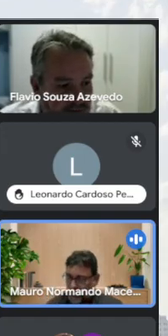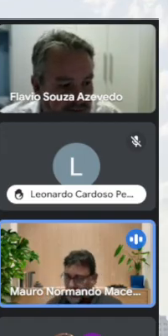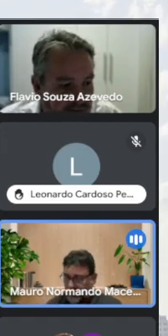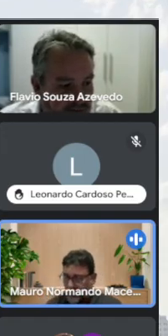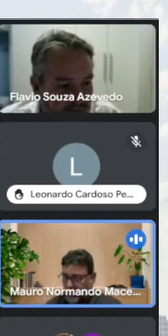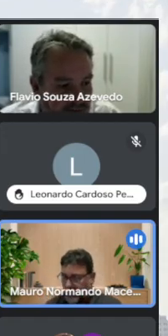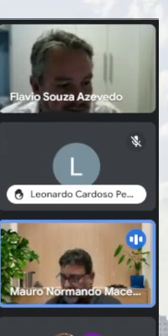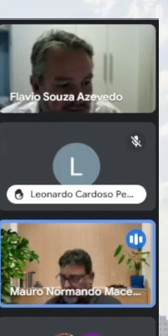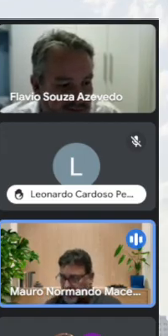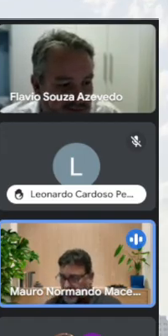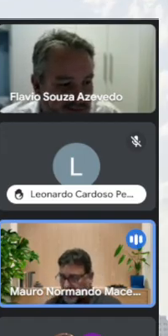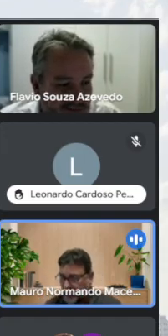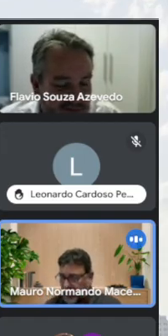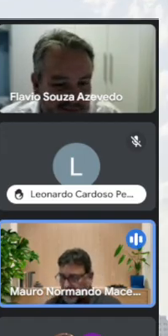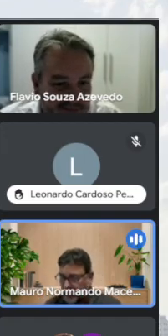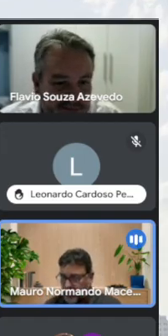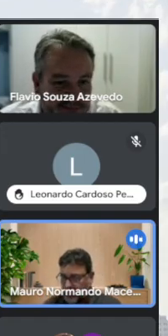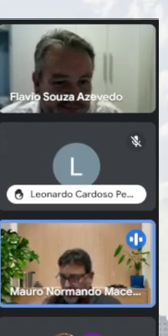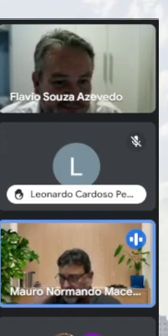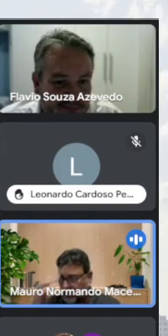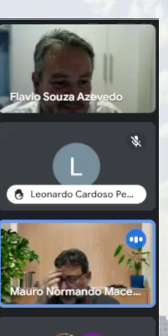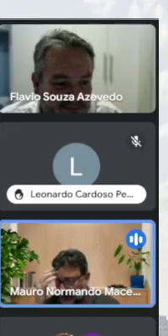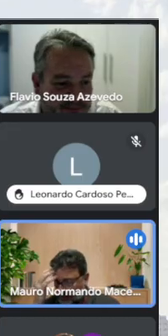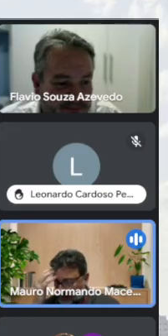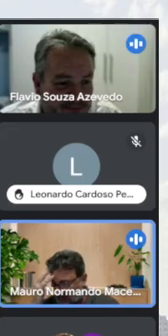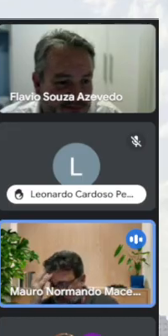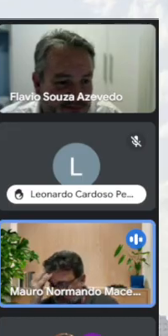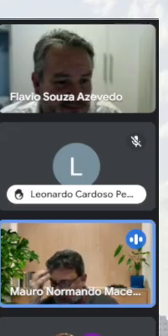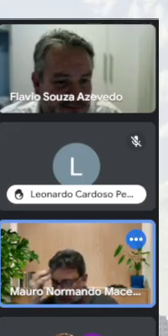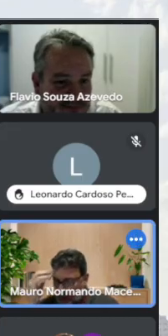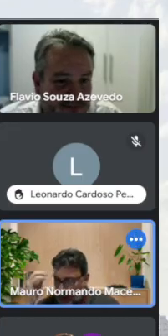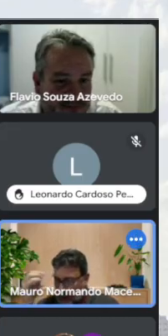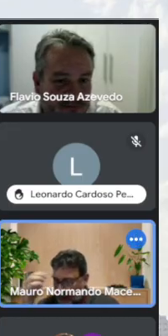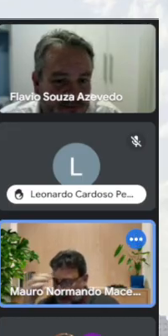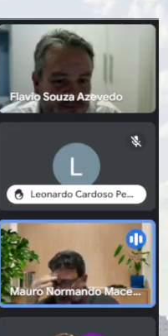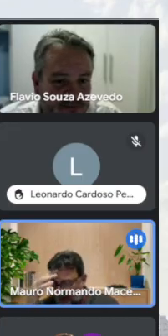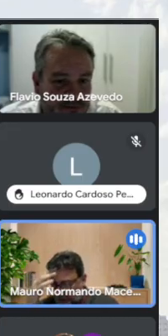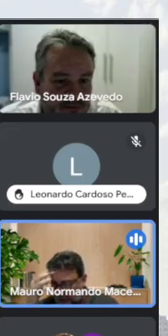Também eu vou ter esse prazer de participar, né, do teu doutorado, muito bom.